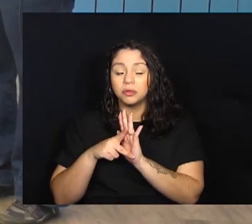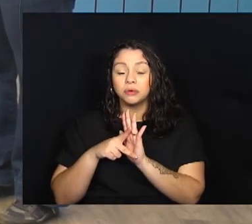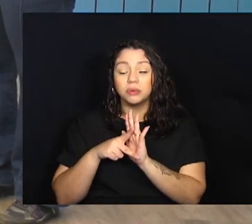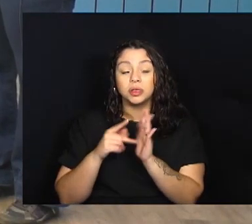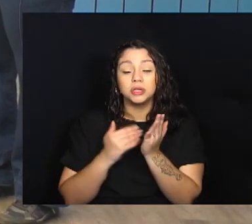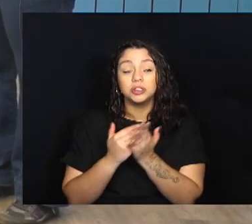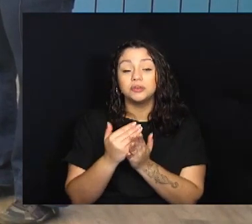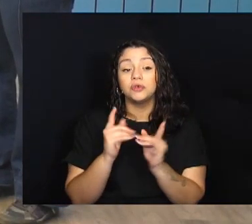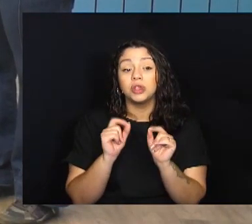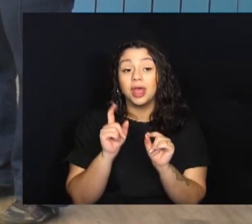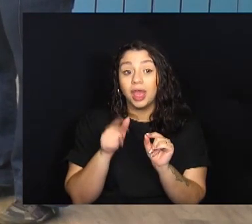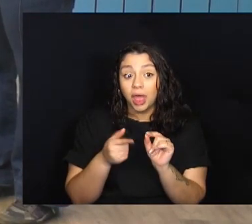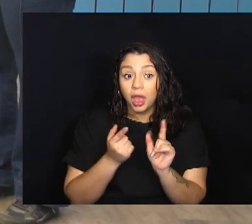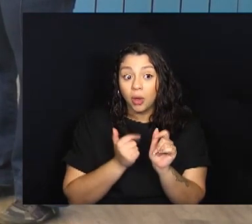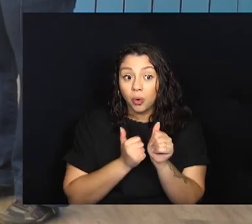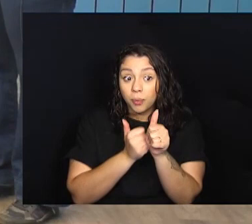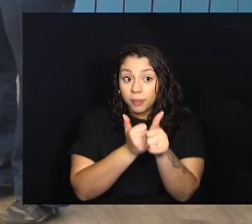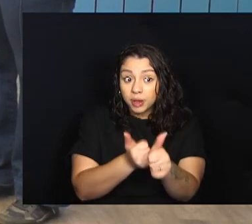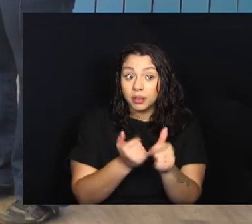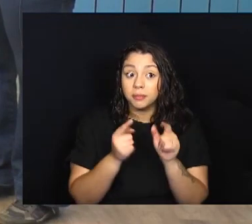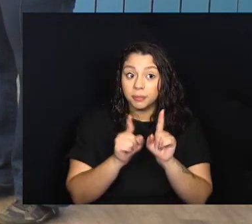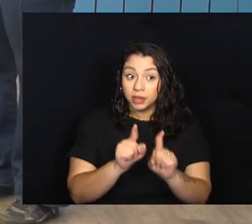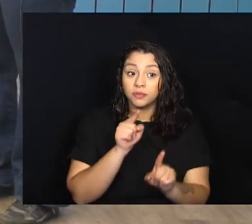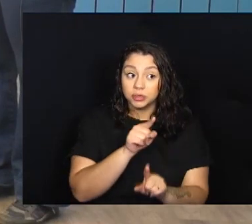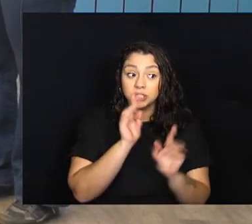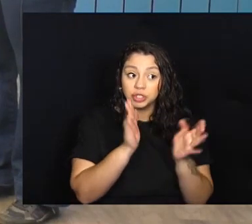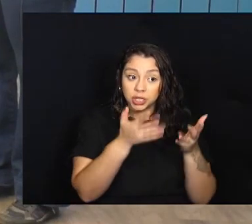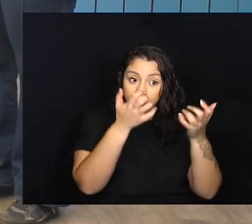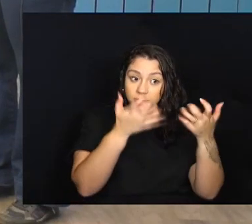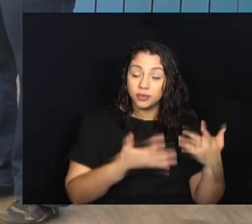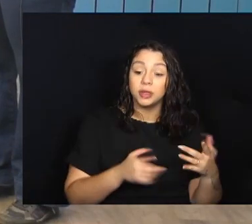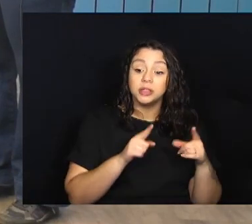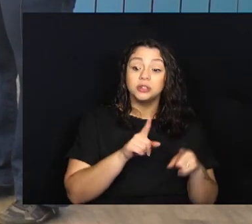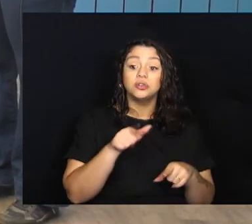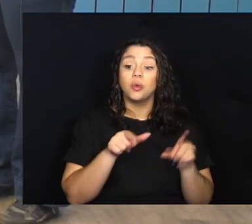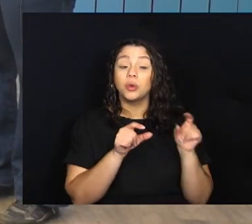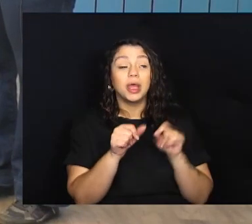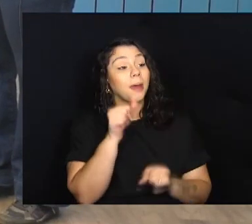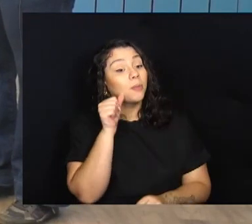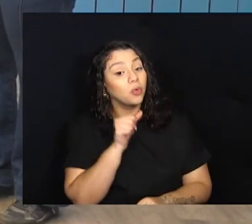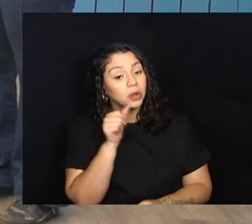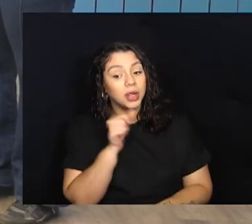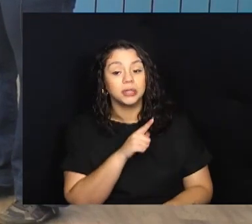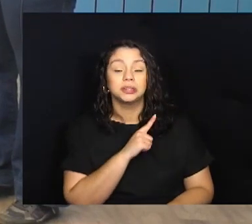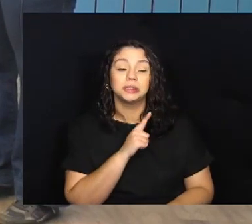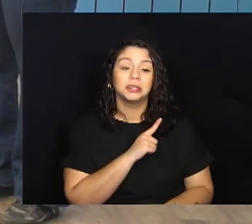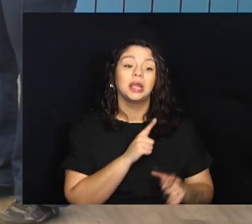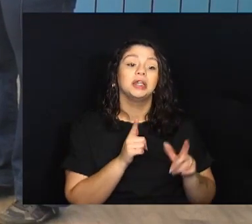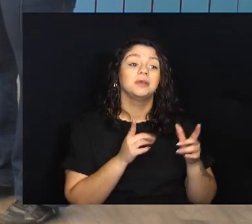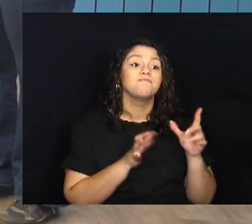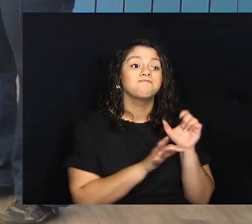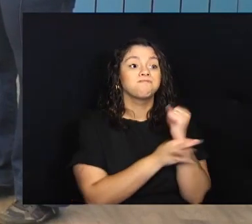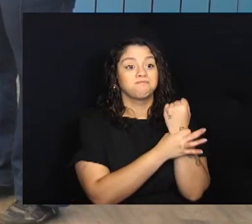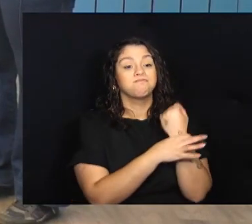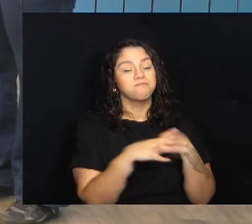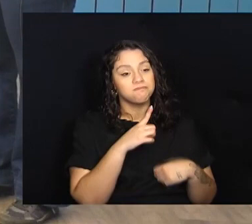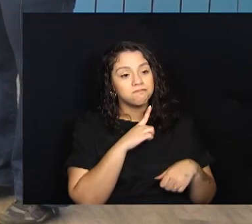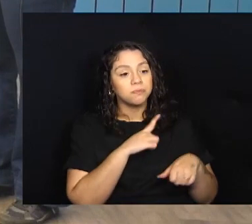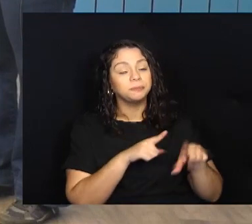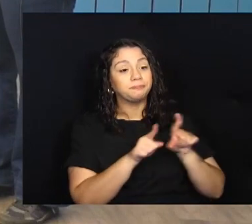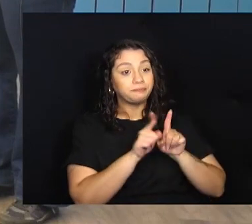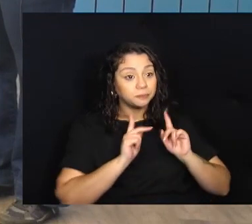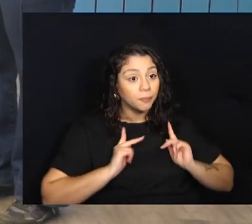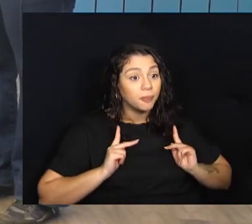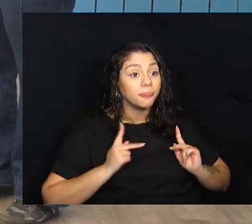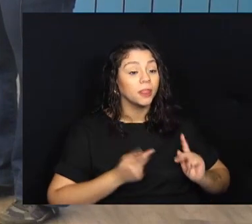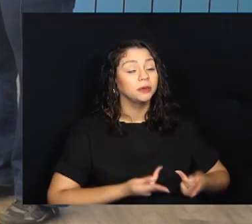É um acompanhamento. Acho que na sua resposta você falou isso também, né? É para que a mulher fique mais segura, é para tentar trazer essa humanidade para